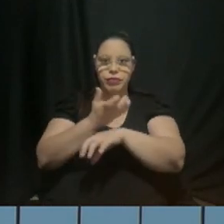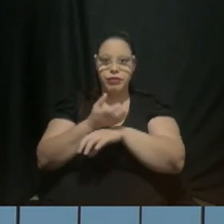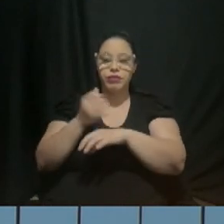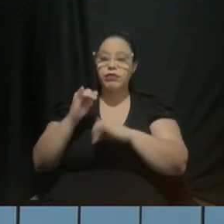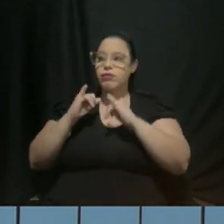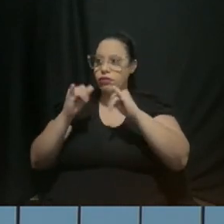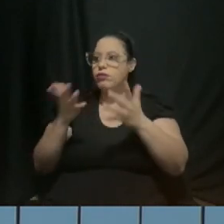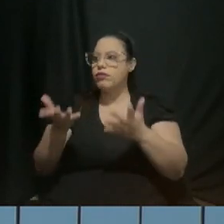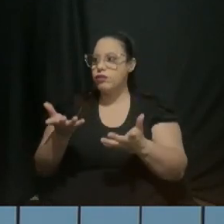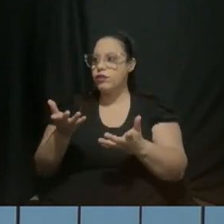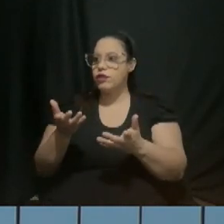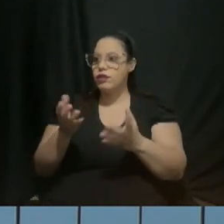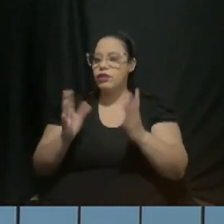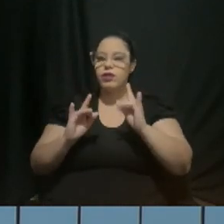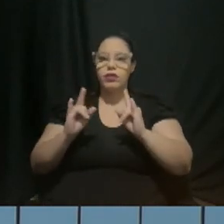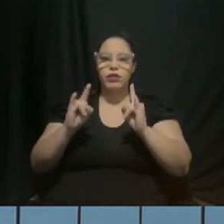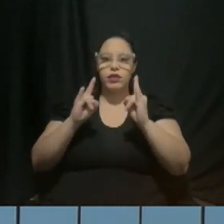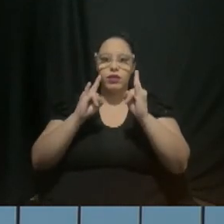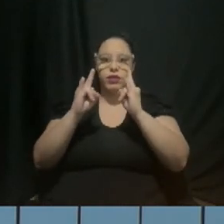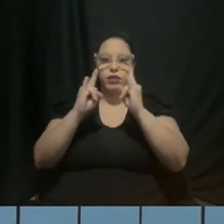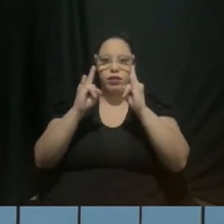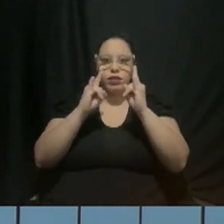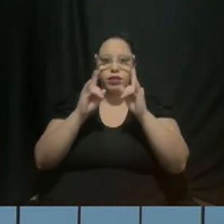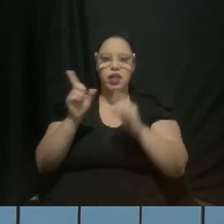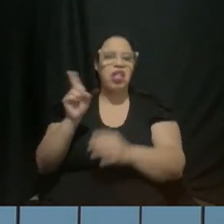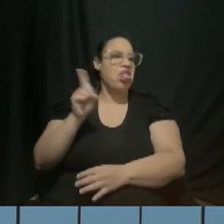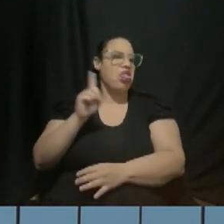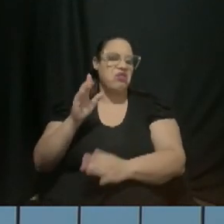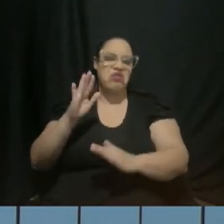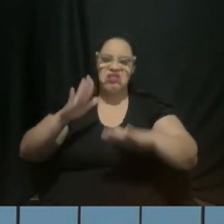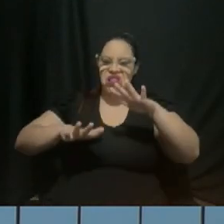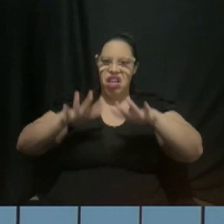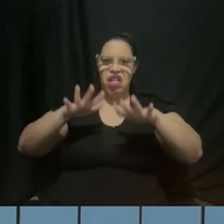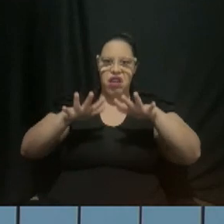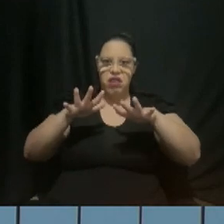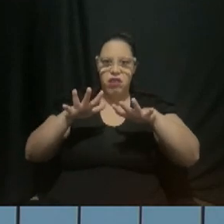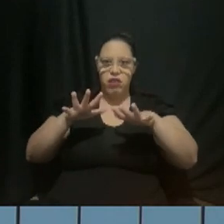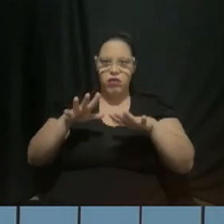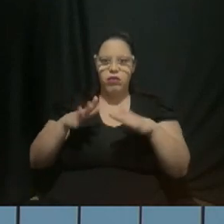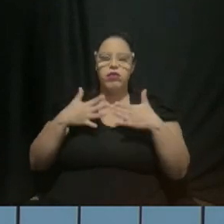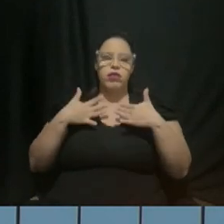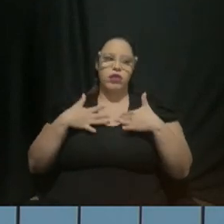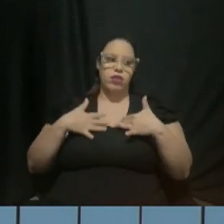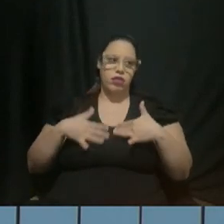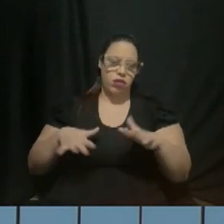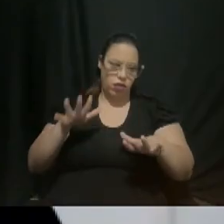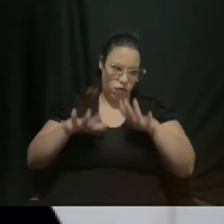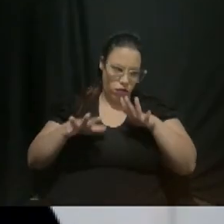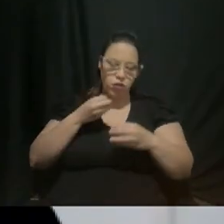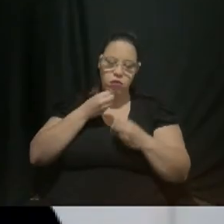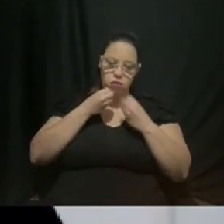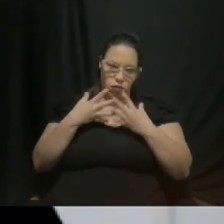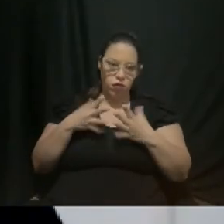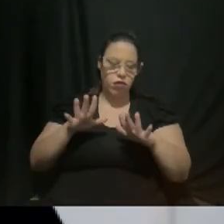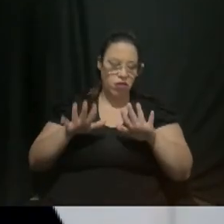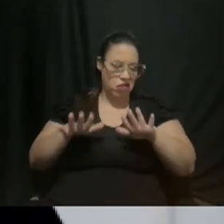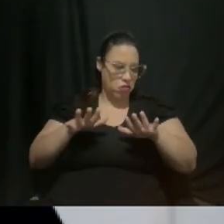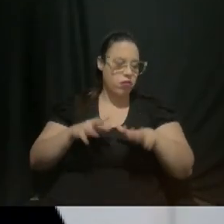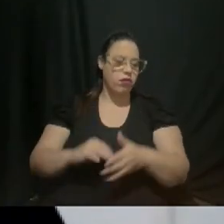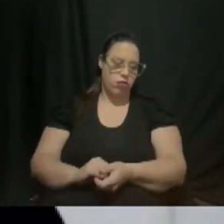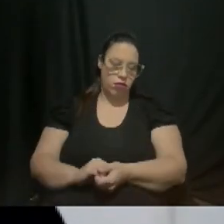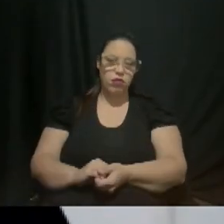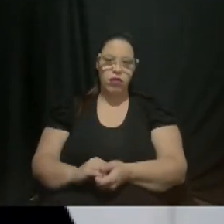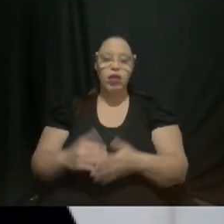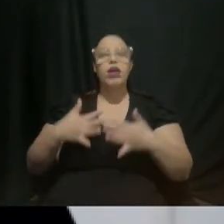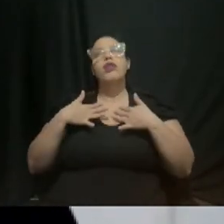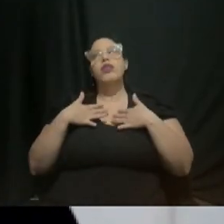estruturas não foram abaladas, foi um tremor bem tranquilo nesse sentido, né? Sim, foi bem tranquilo.